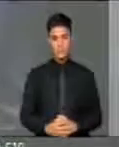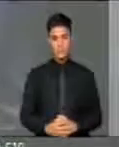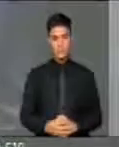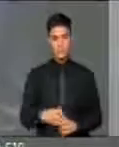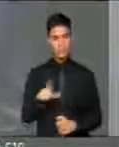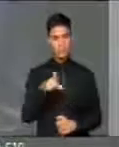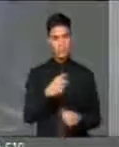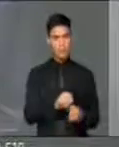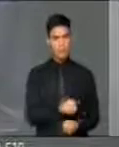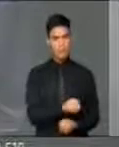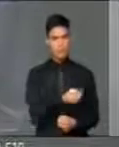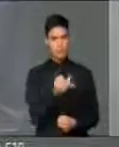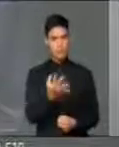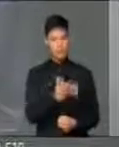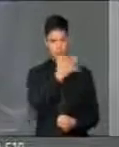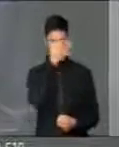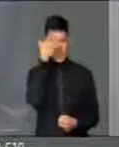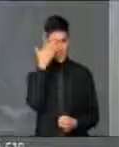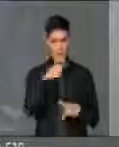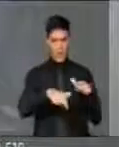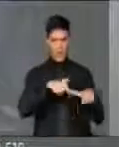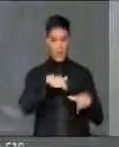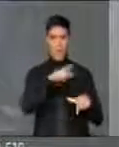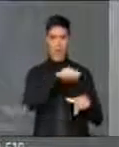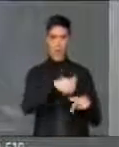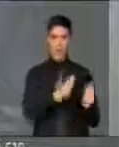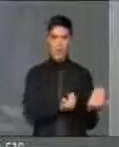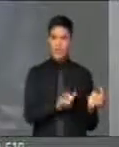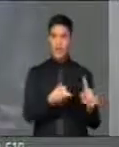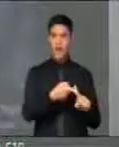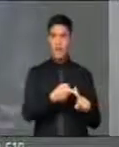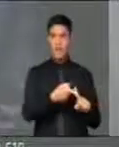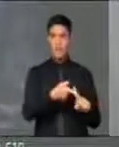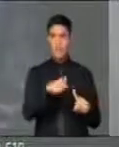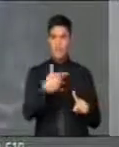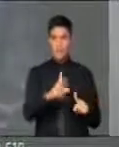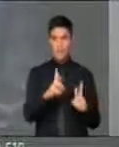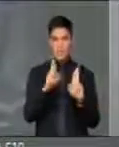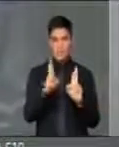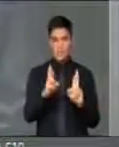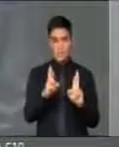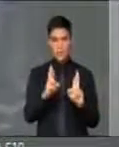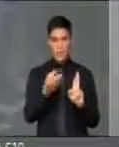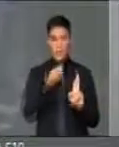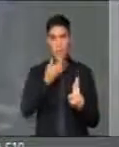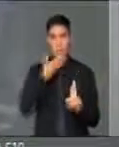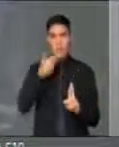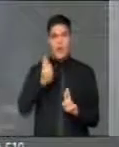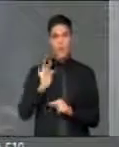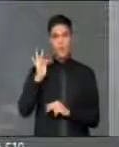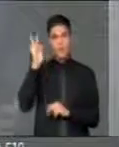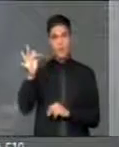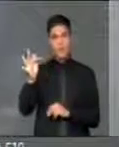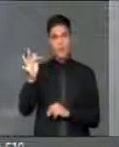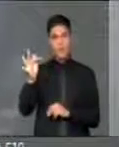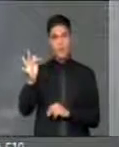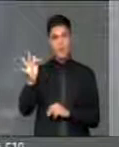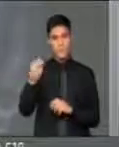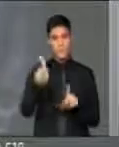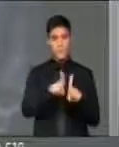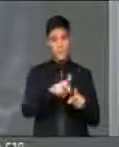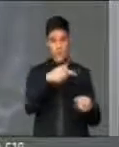Muitos desses desempregados são jovens e pais de família sem esperança de solução com o atual governo. O desmonte